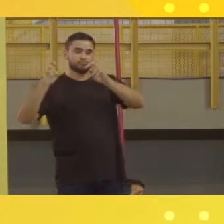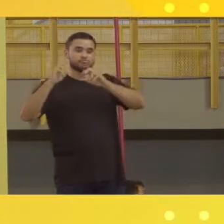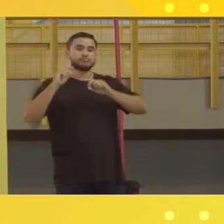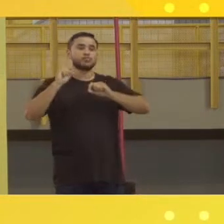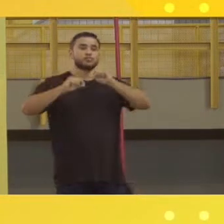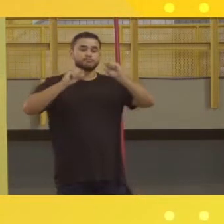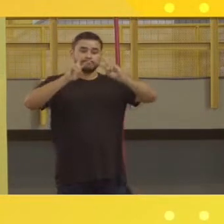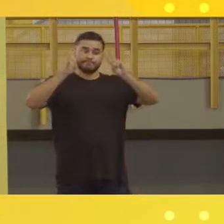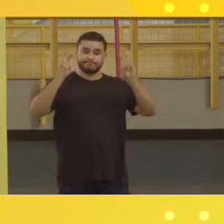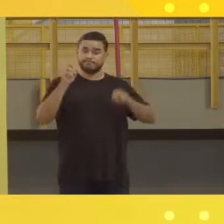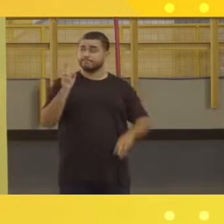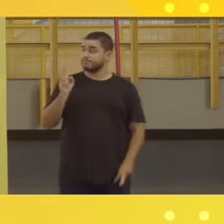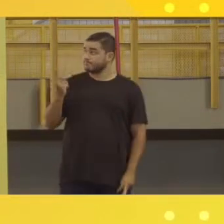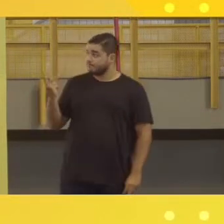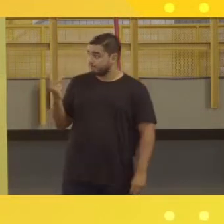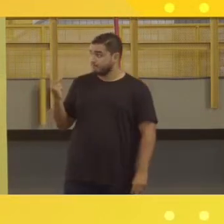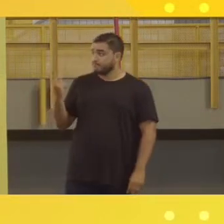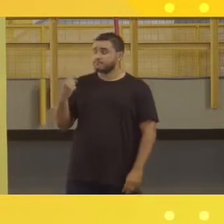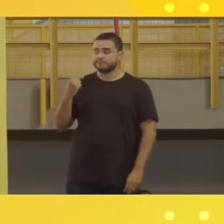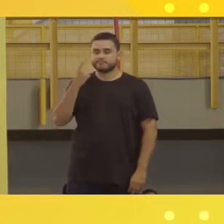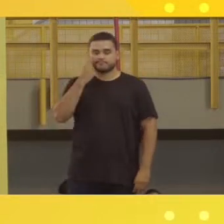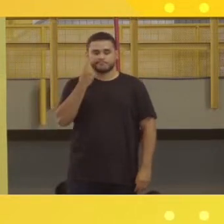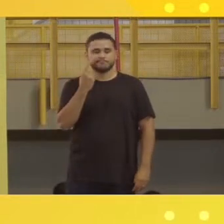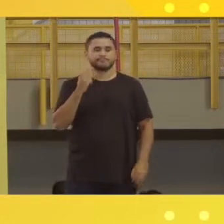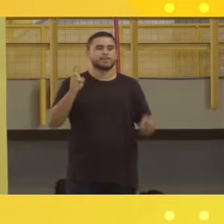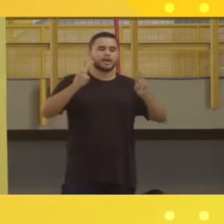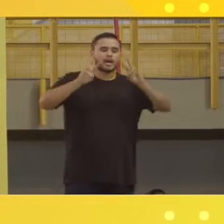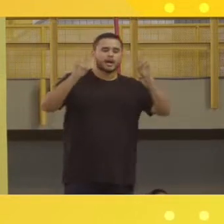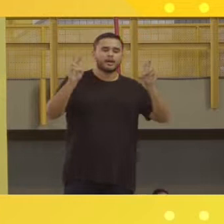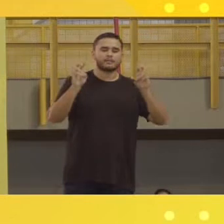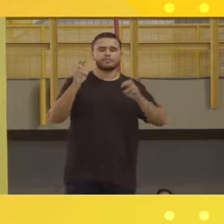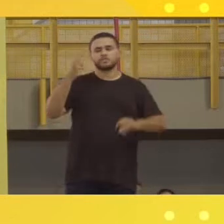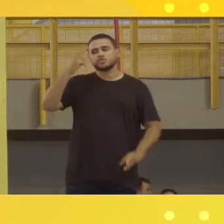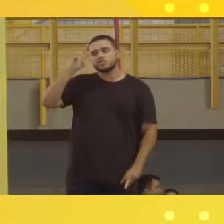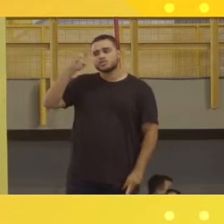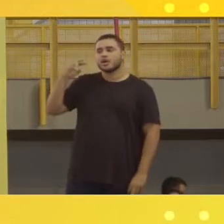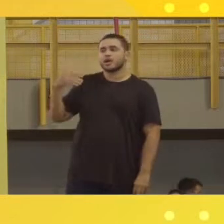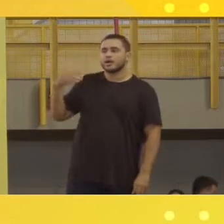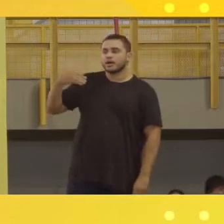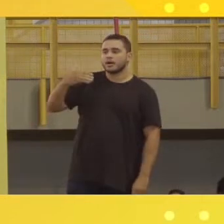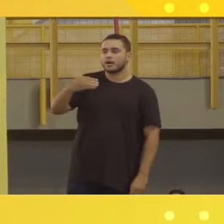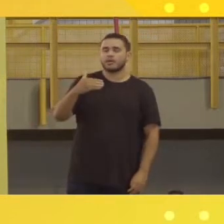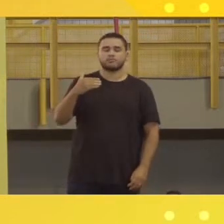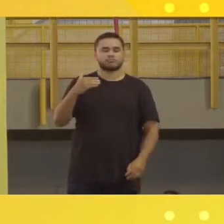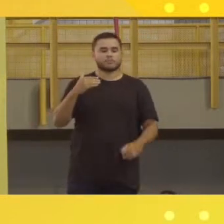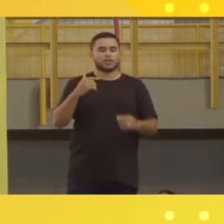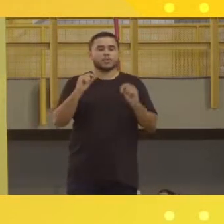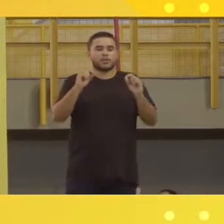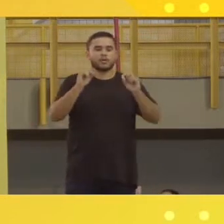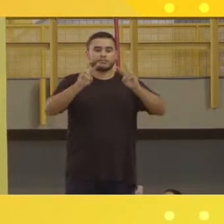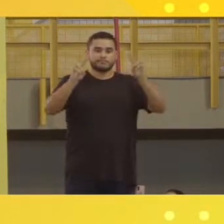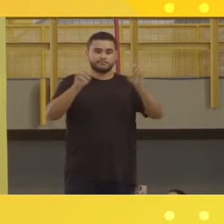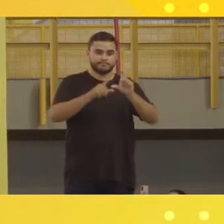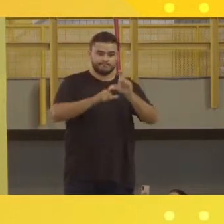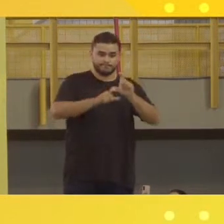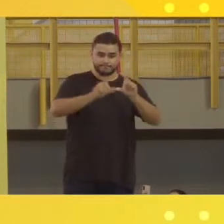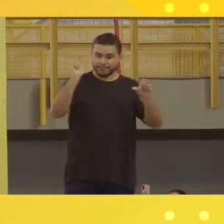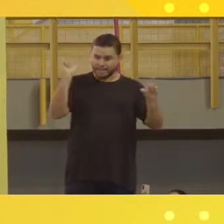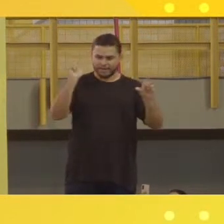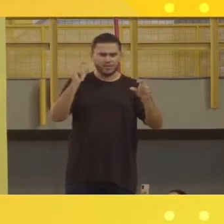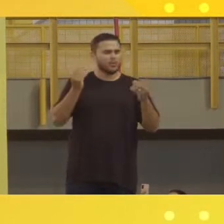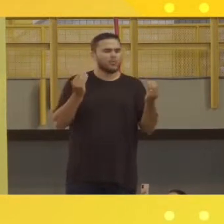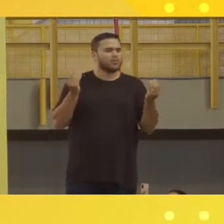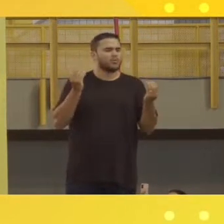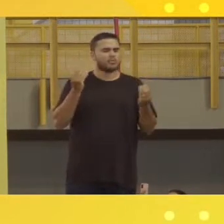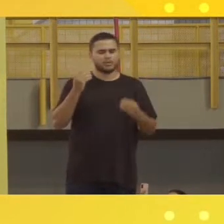que falar desse tema não é falar apenas sobre o processo histórico da independência em si, mas, sobretudo, tentar